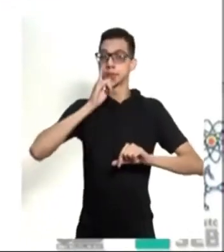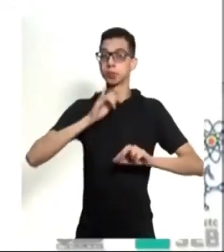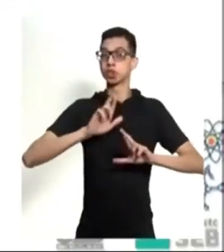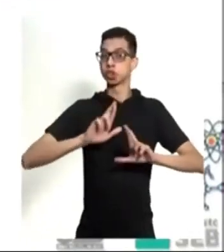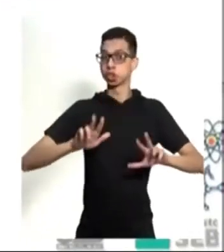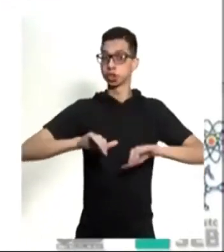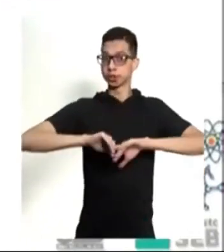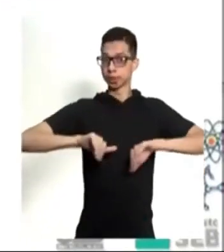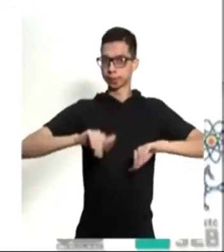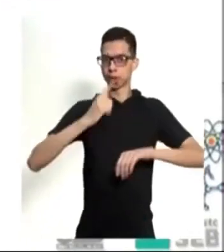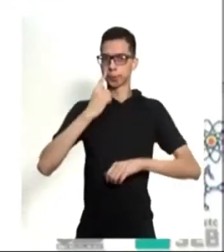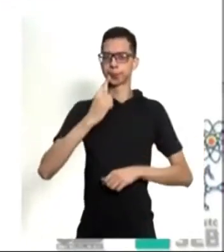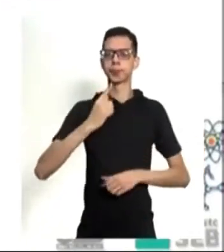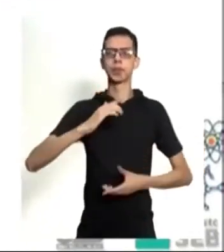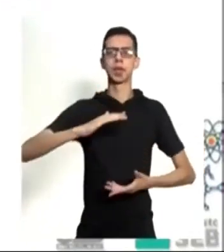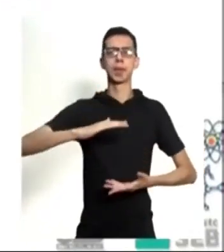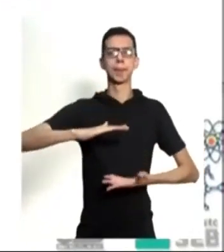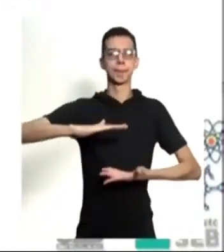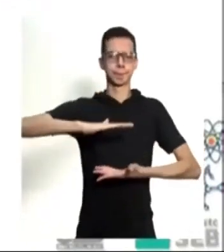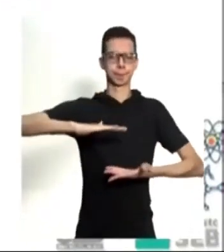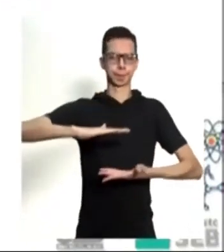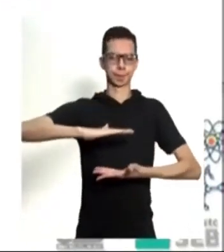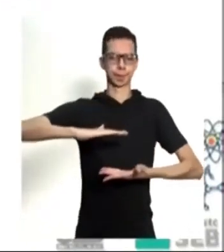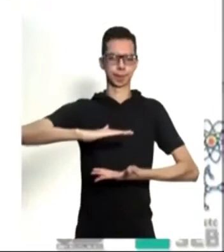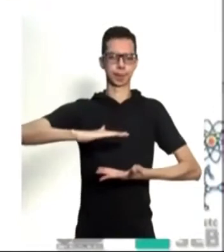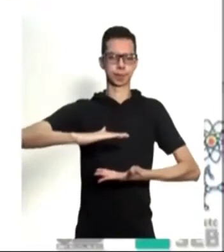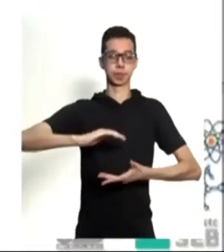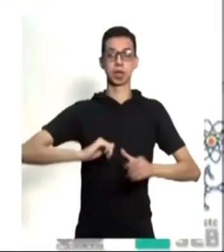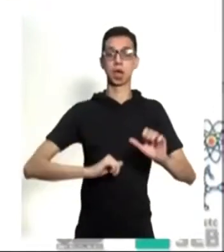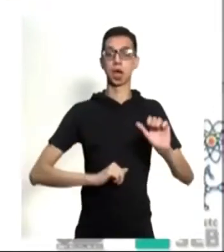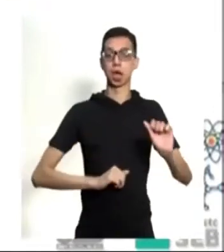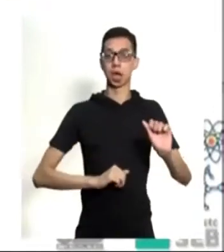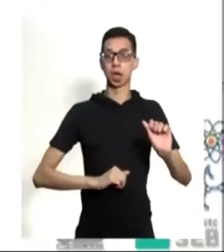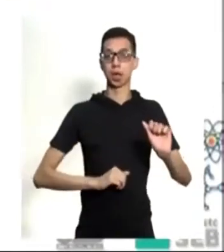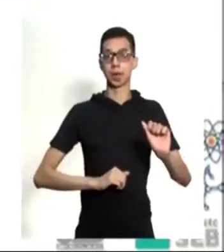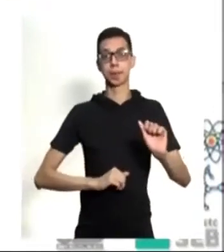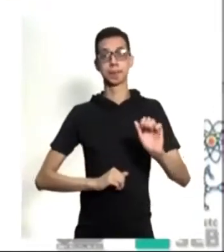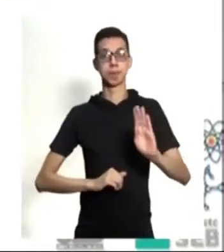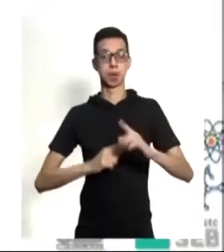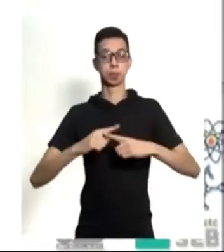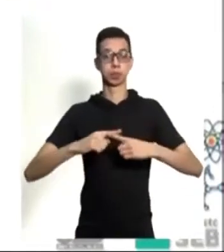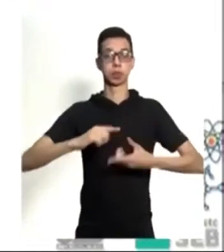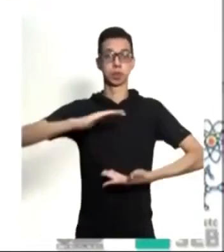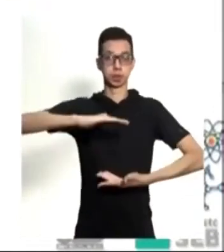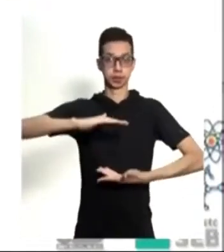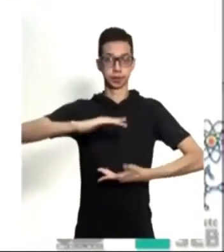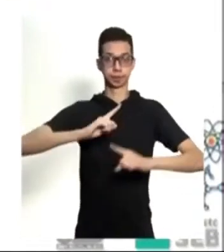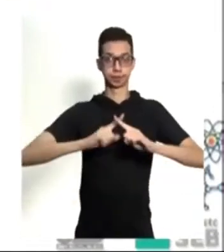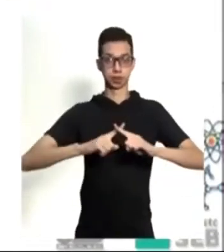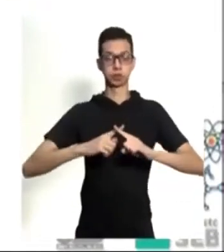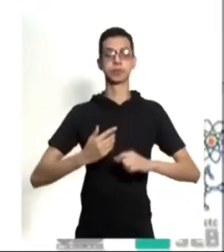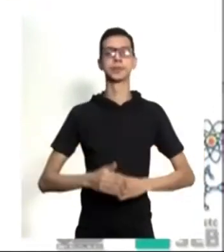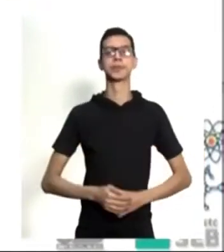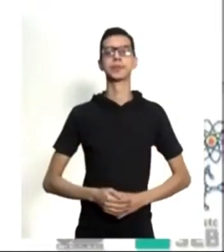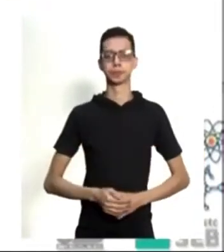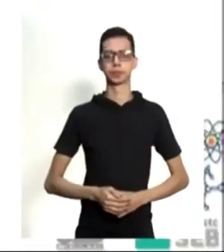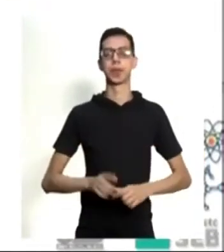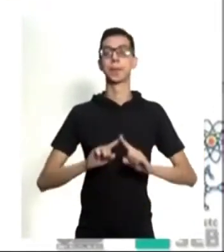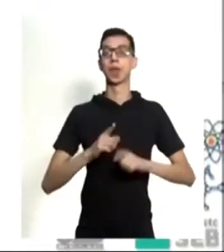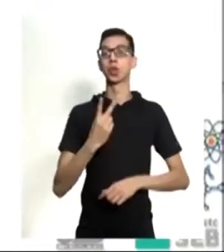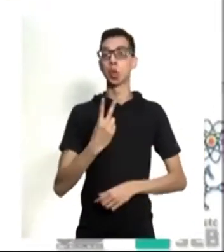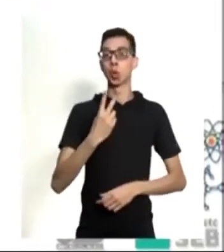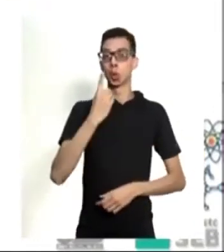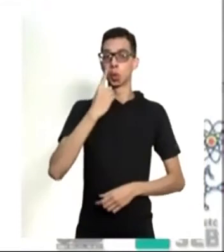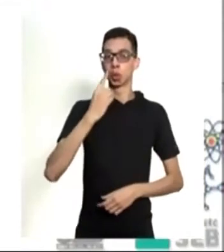a área da base. A base é um retângulo de A por B. Lado vezes lado, A vezes B. Só que são 2.